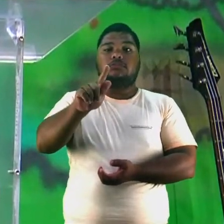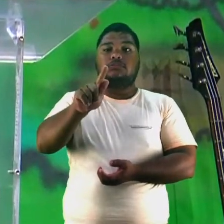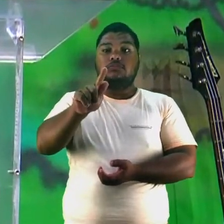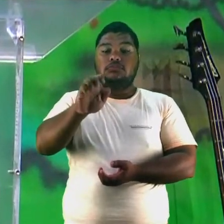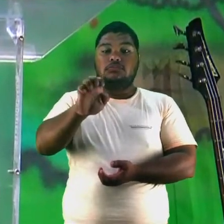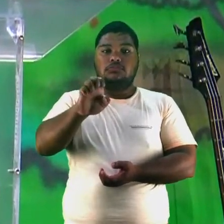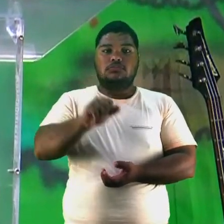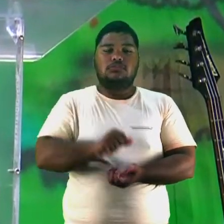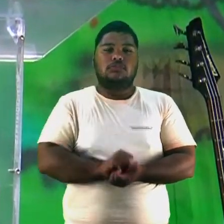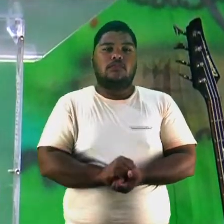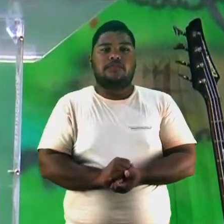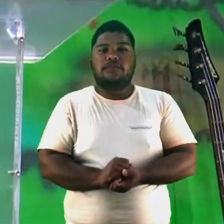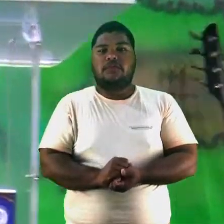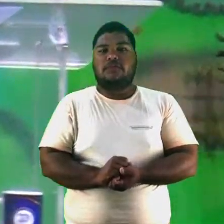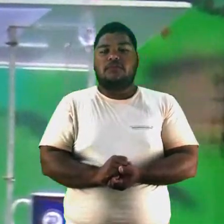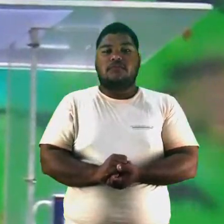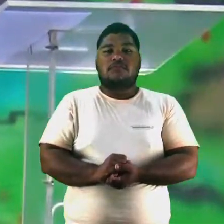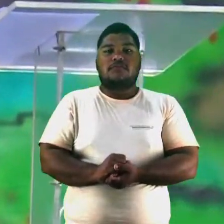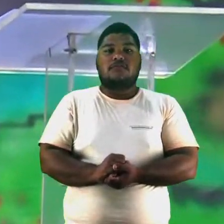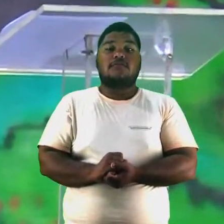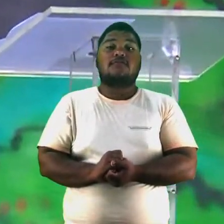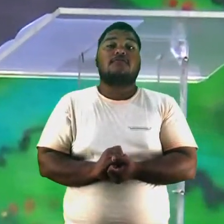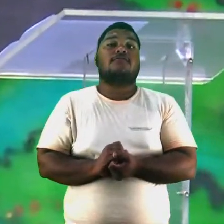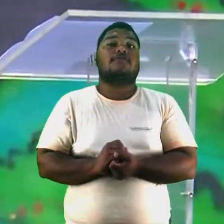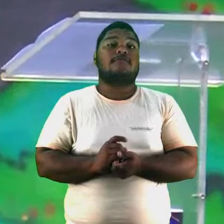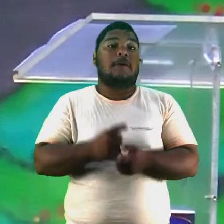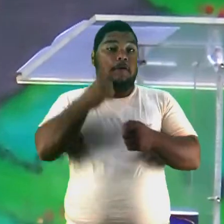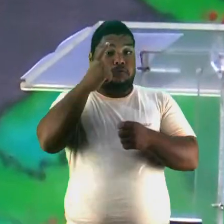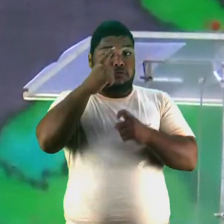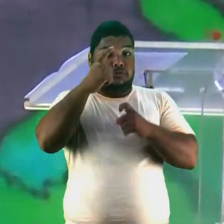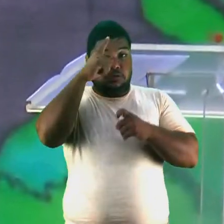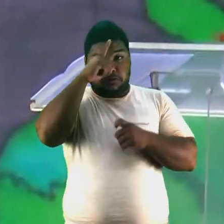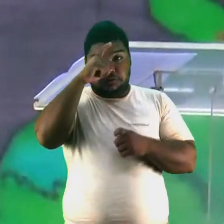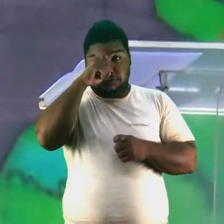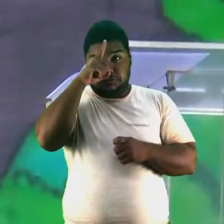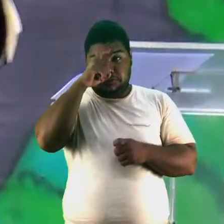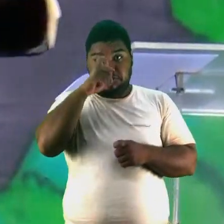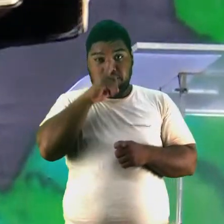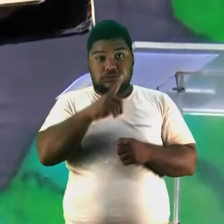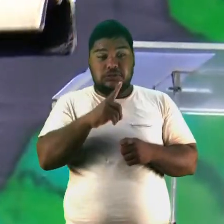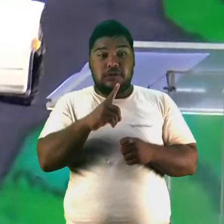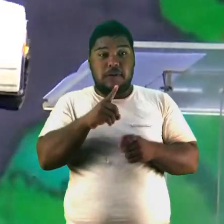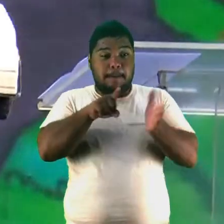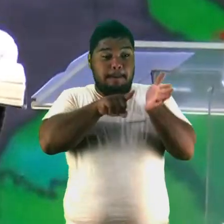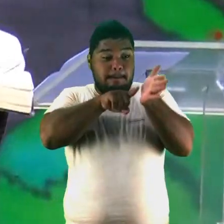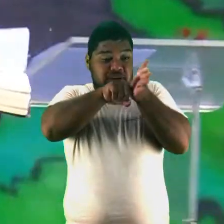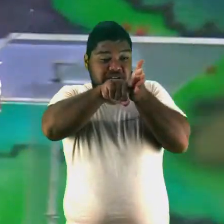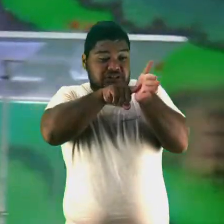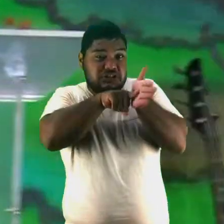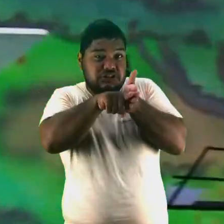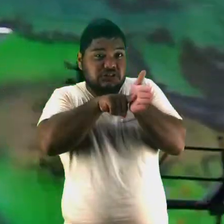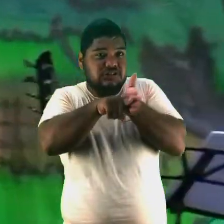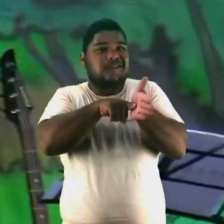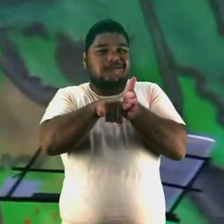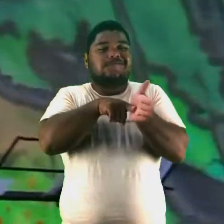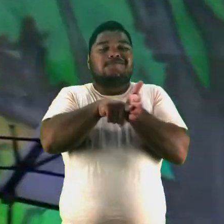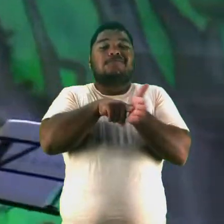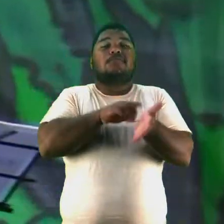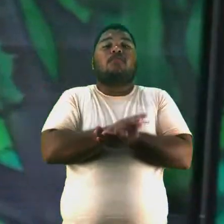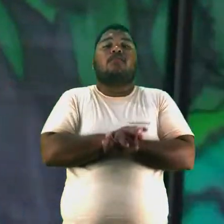na área da medicina, que ele estuda pesquisas científicas. É